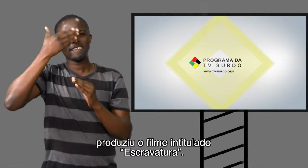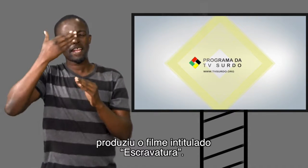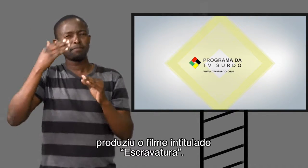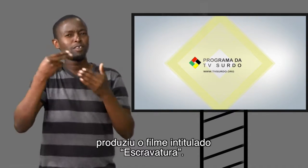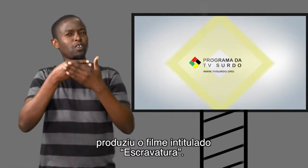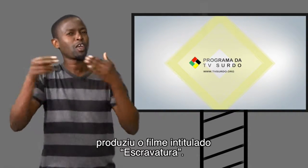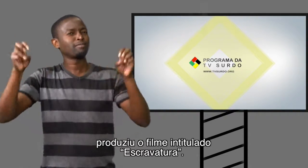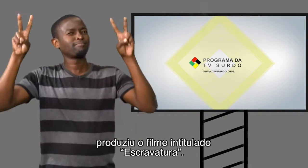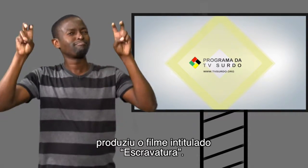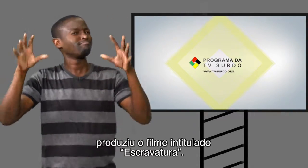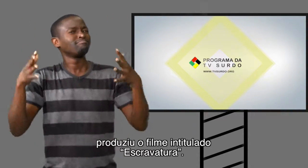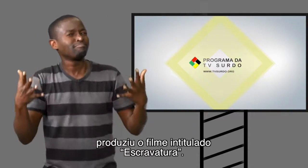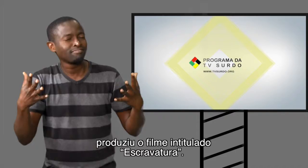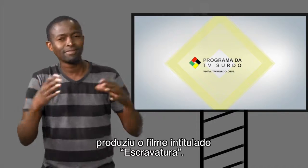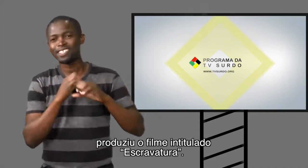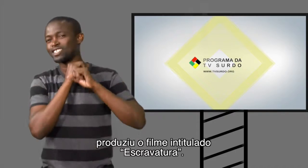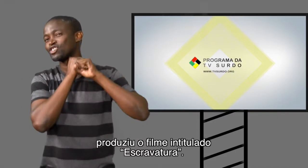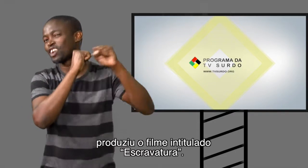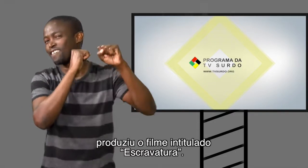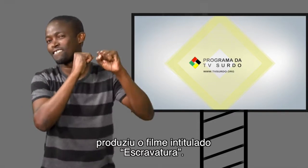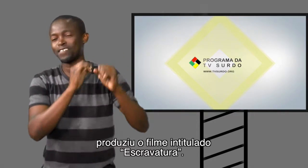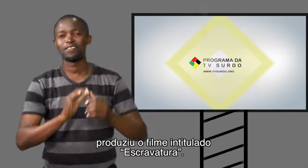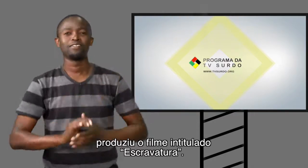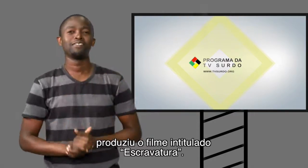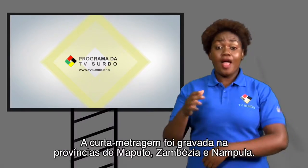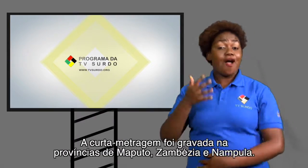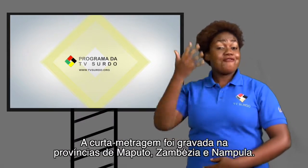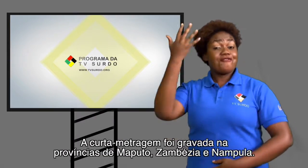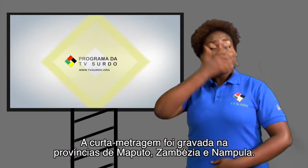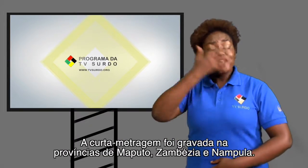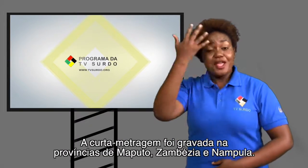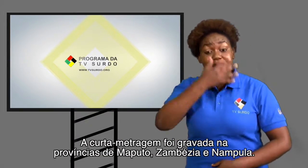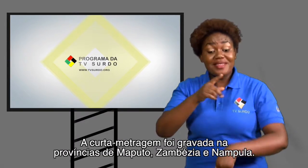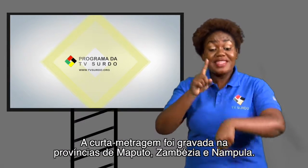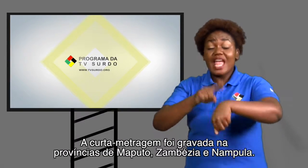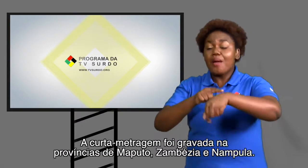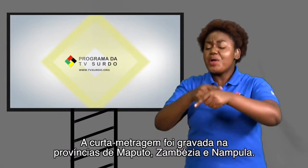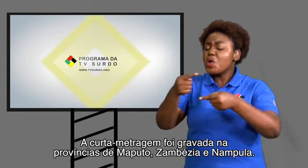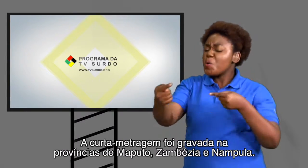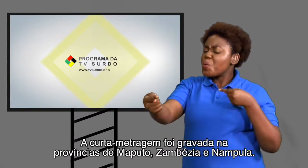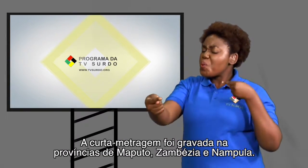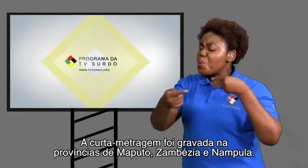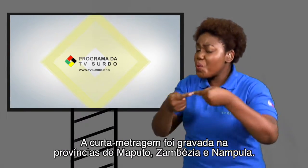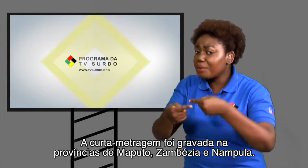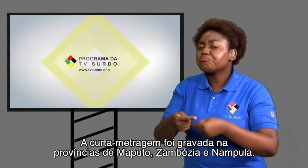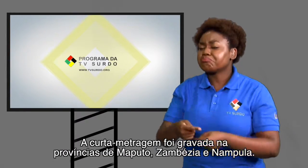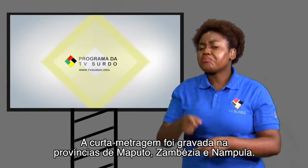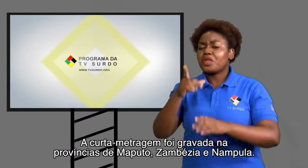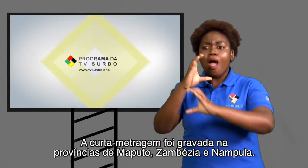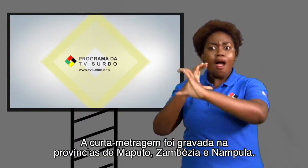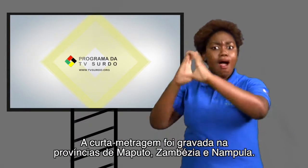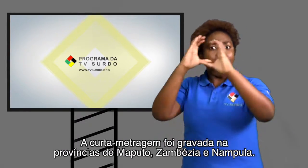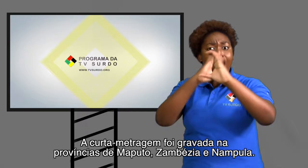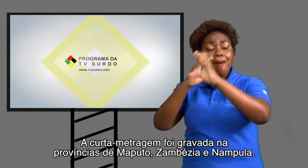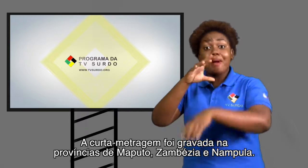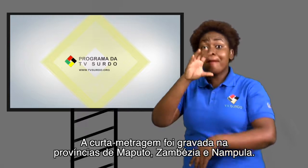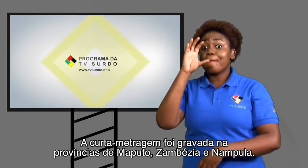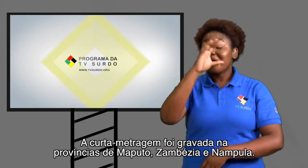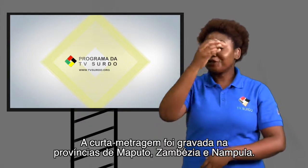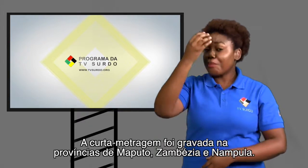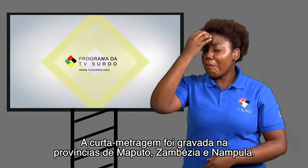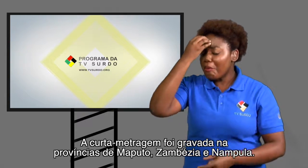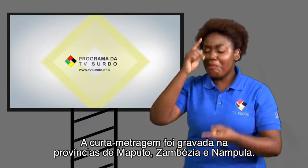filme intitulado Escravatura. A curta-metragem foi gravada nas